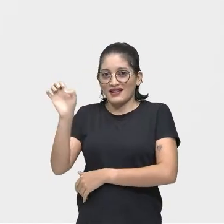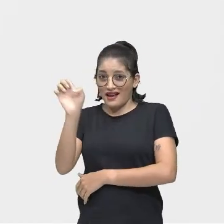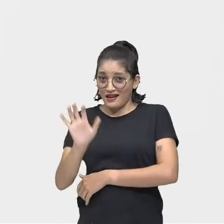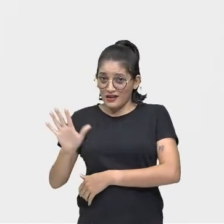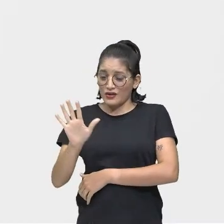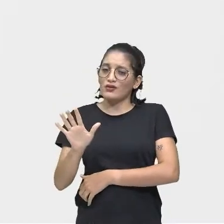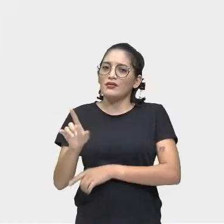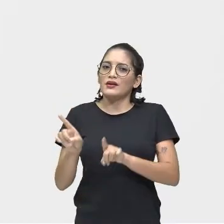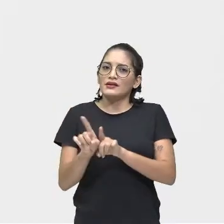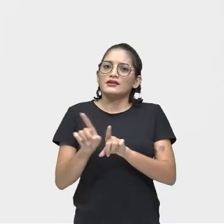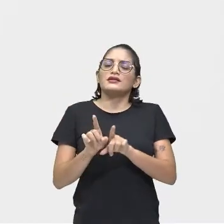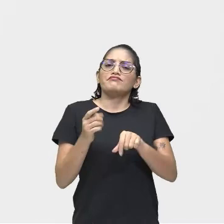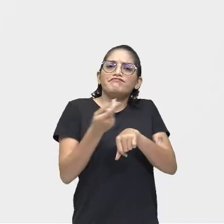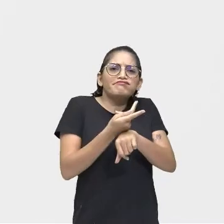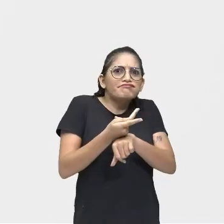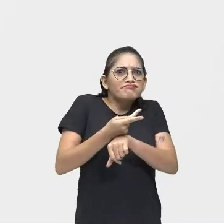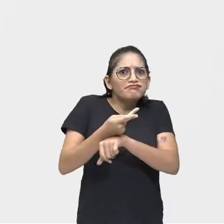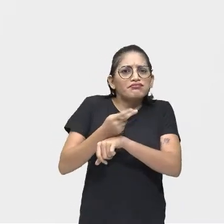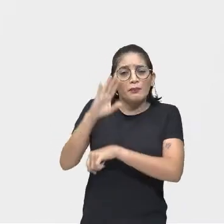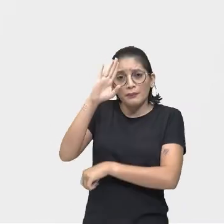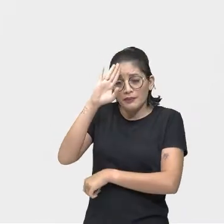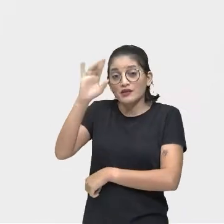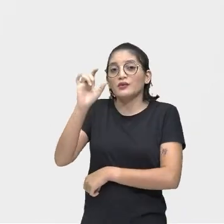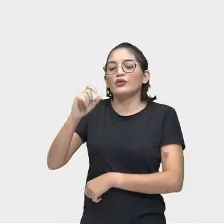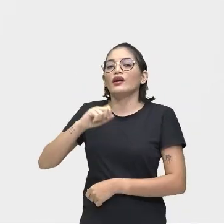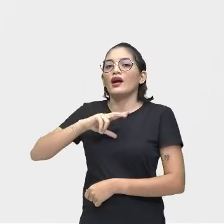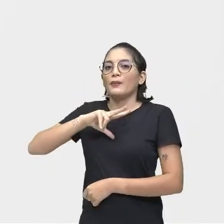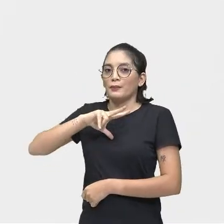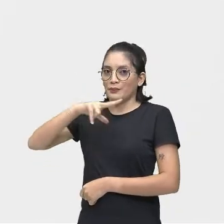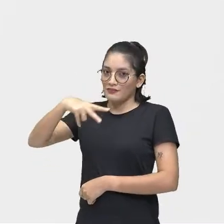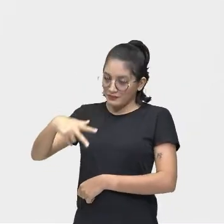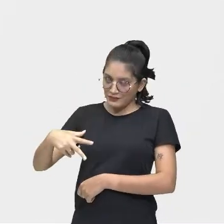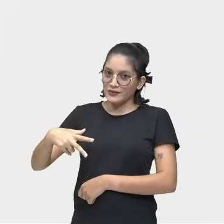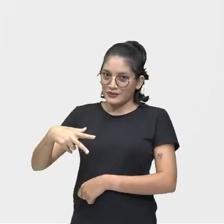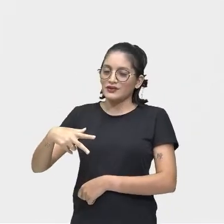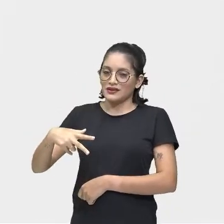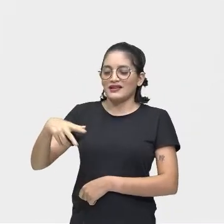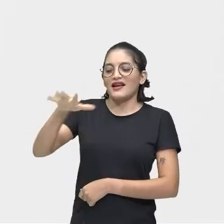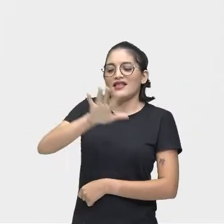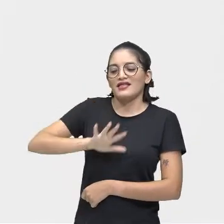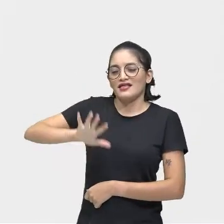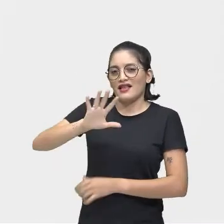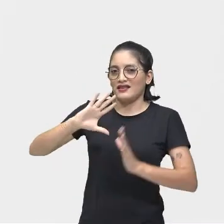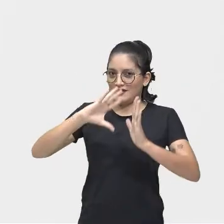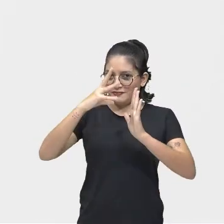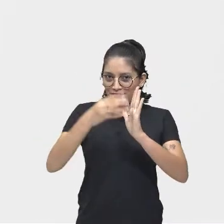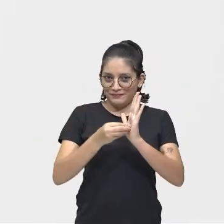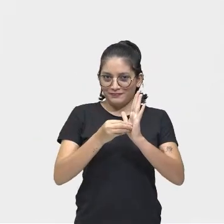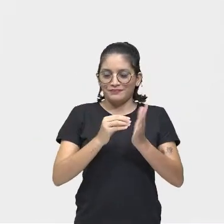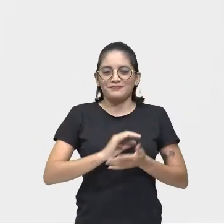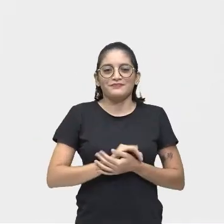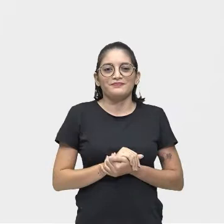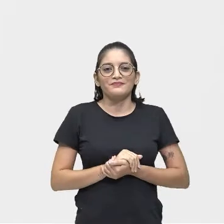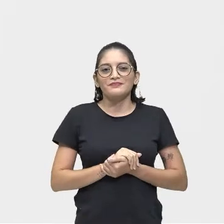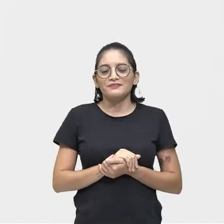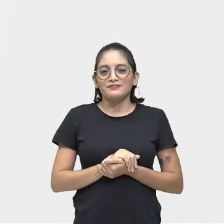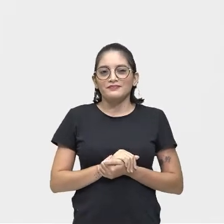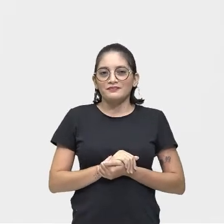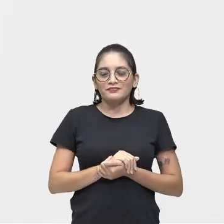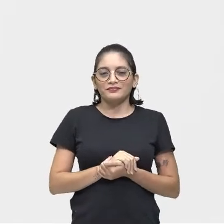era explorado principalmente por portugueses na região amazônica.